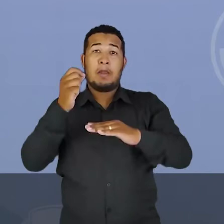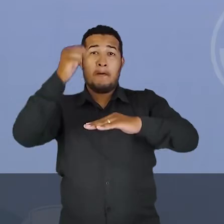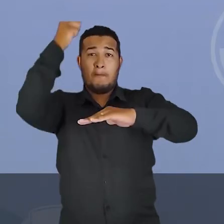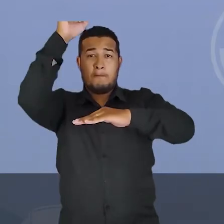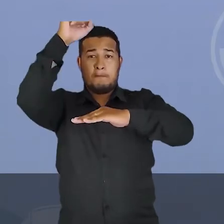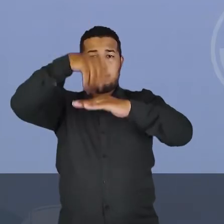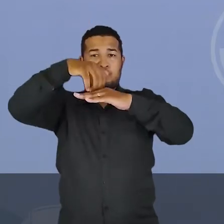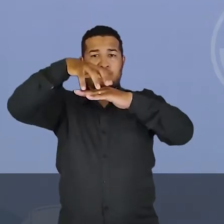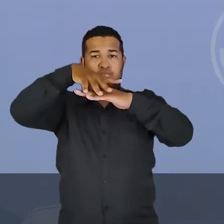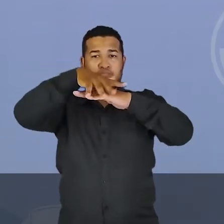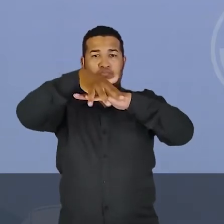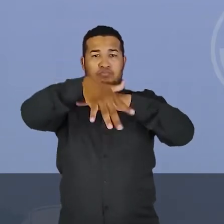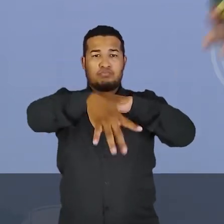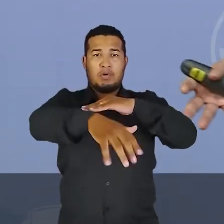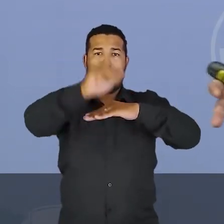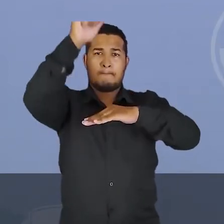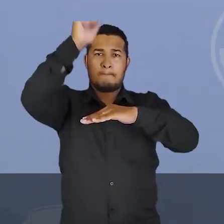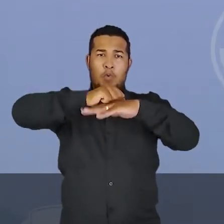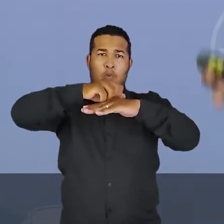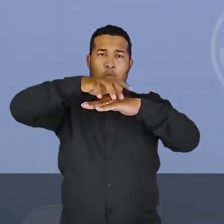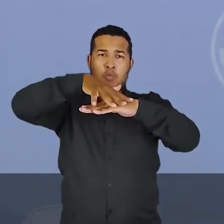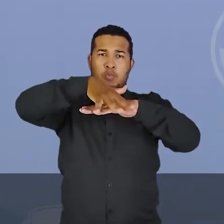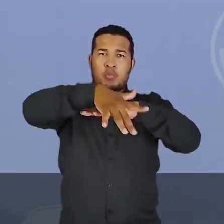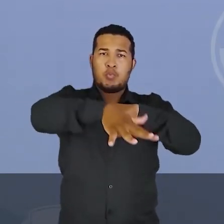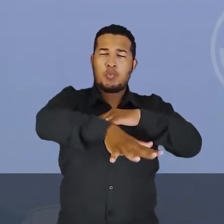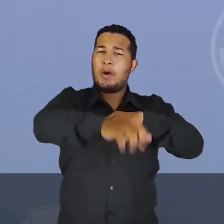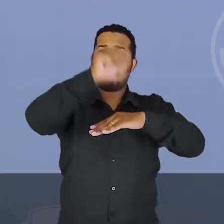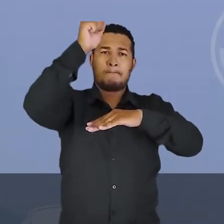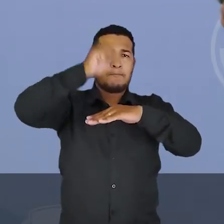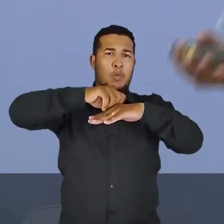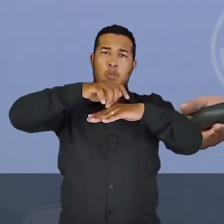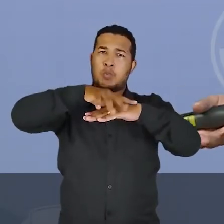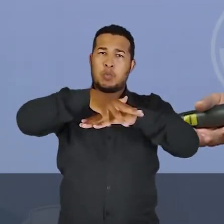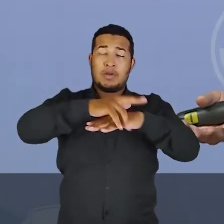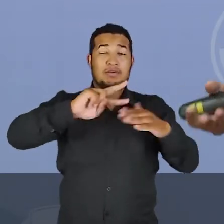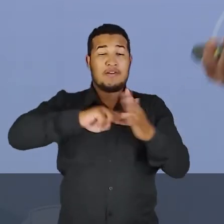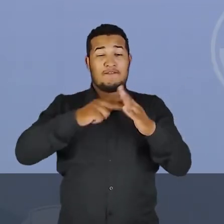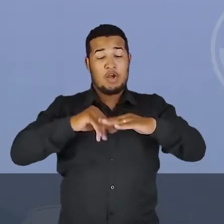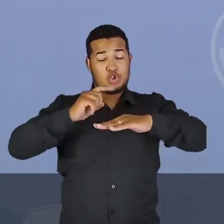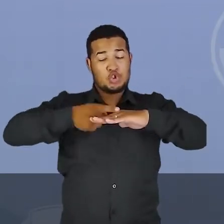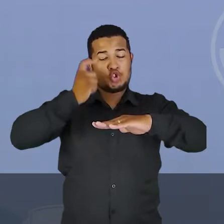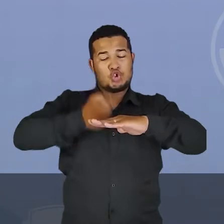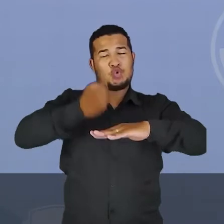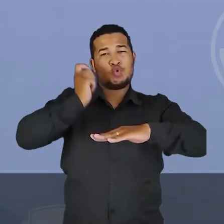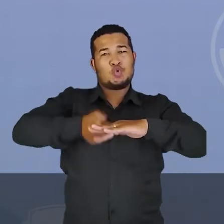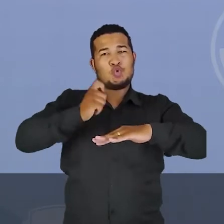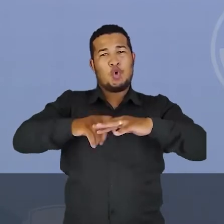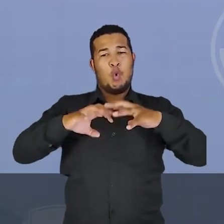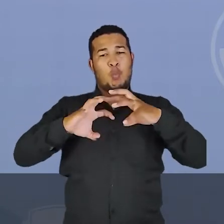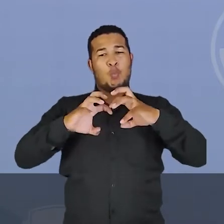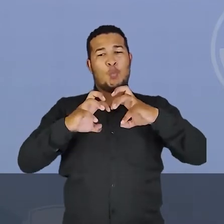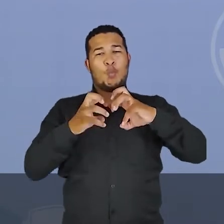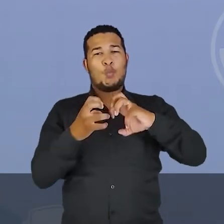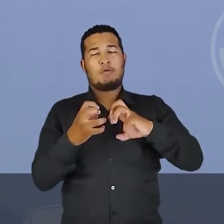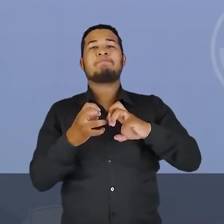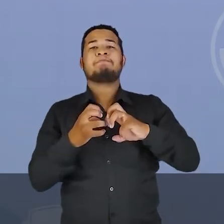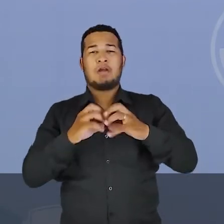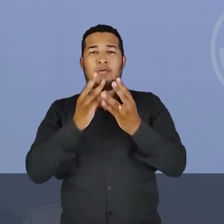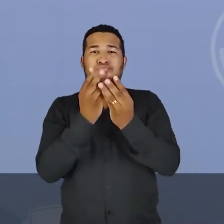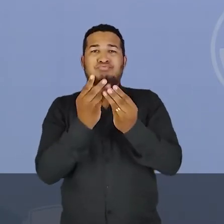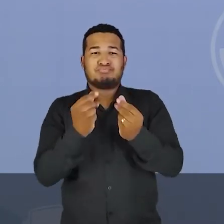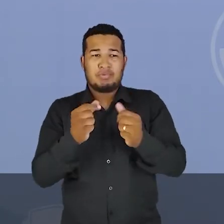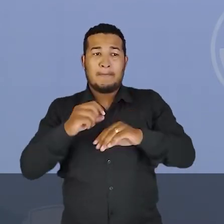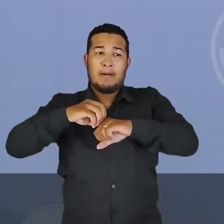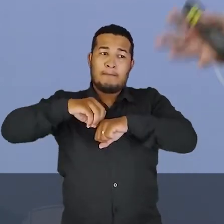vai bater no solo e carregar os nutrientes que são importantes para a melhor qualidade do solo, levando esses nutrientes para os